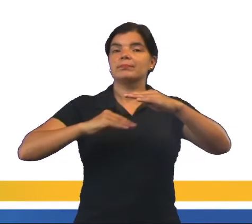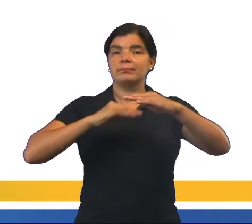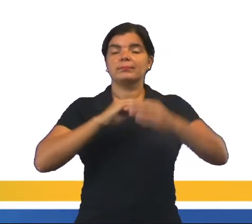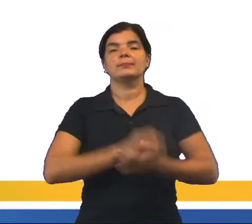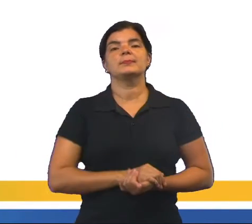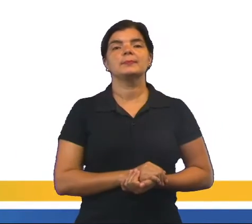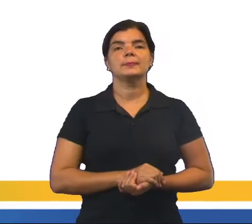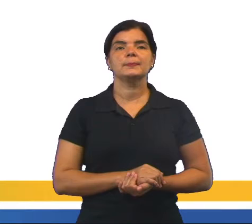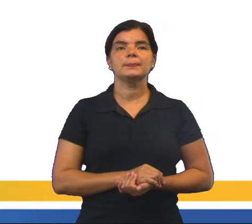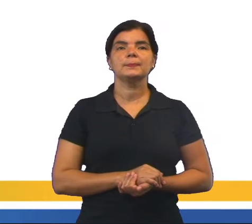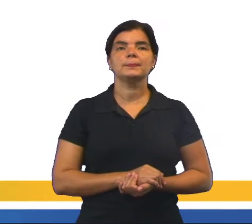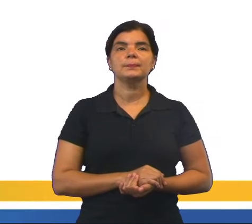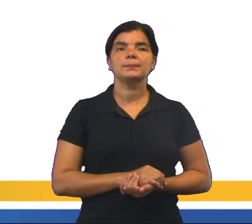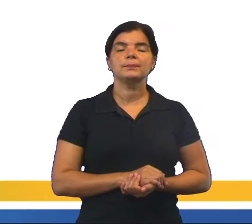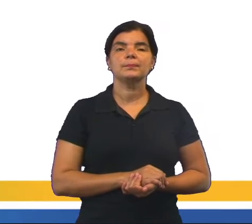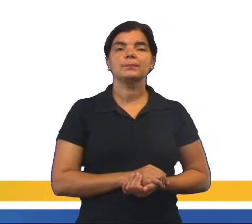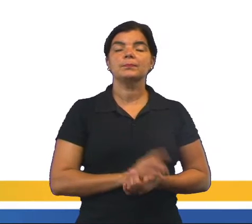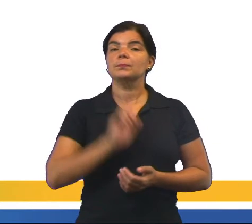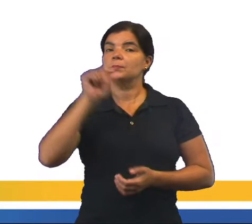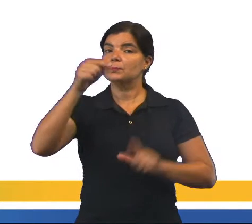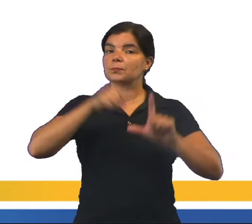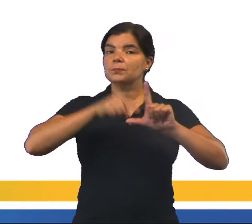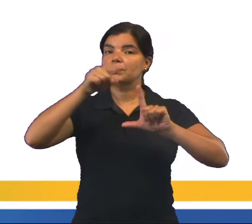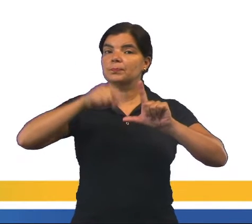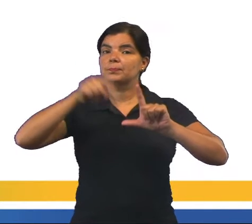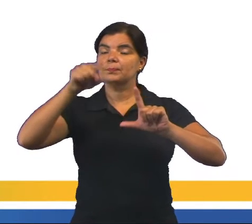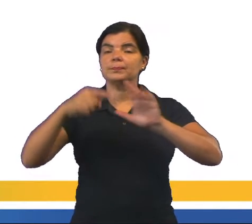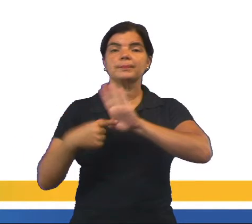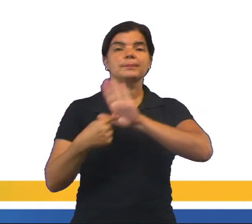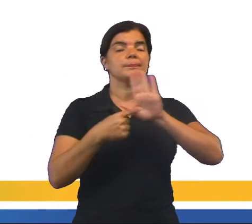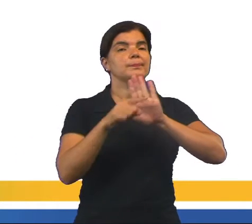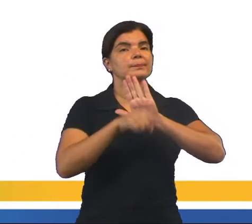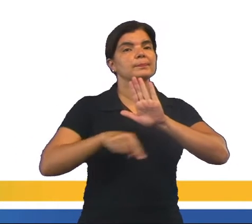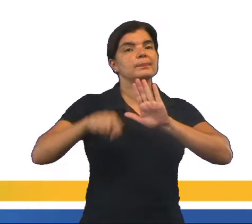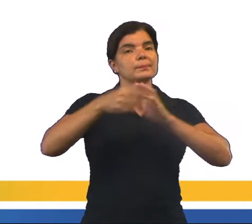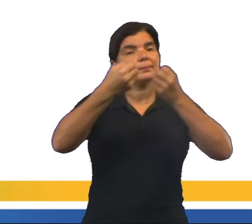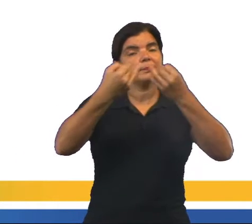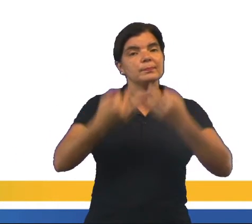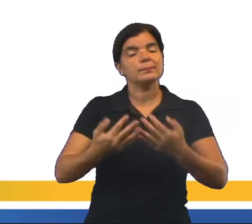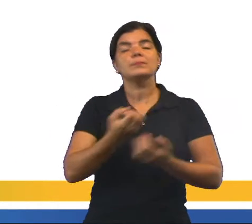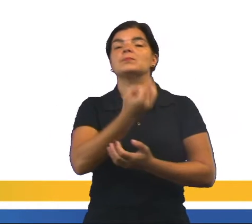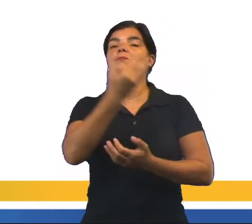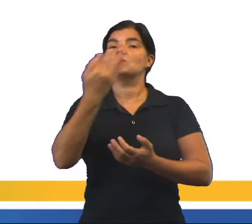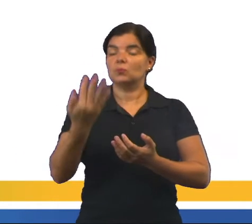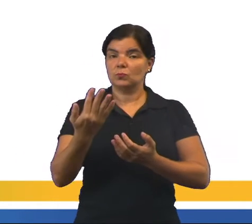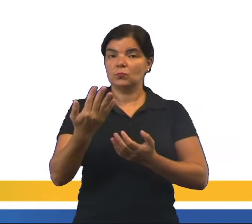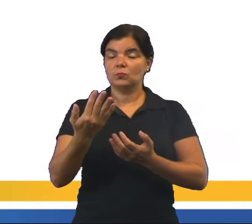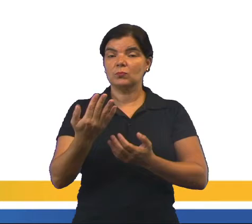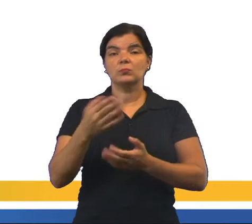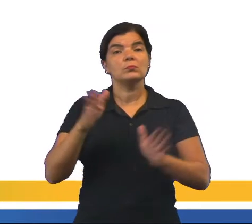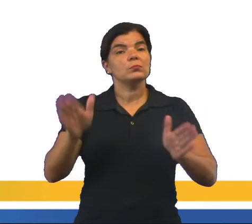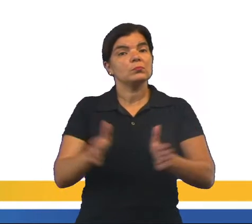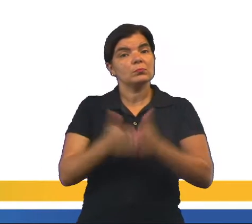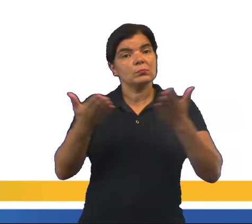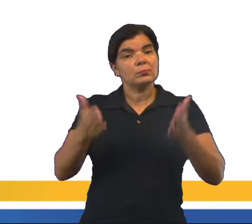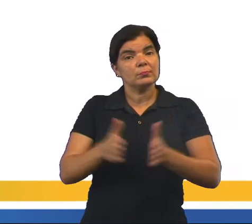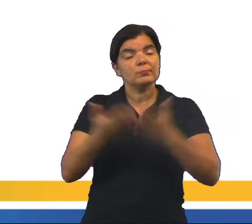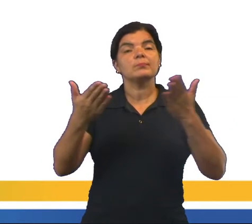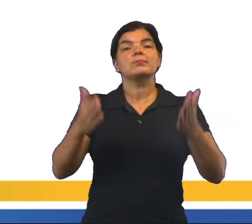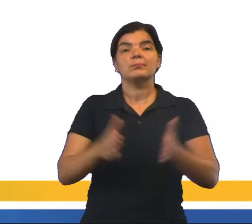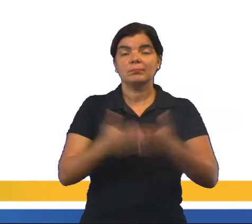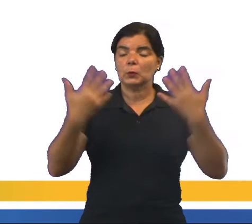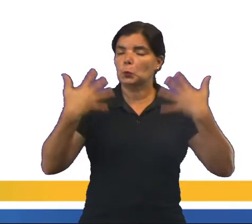desigualdade. Um outro gráfico que tenho para mostrar para vocês diz quantas taxas de pobreza e